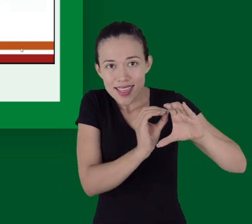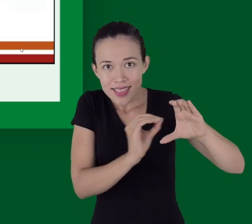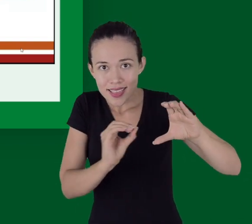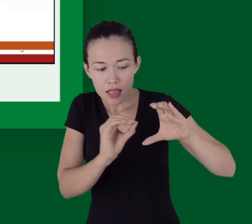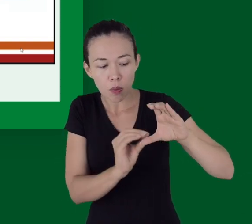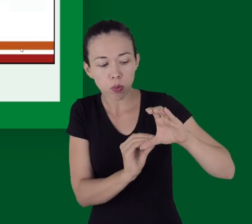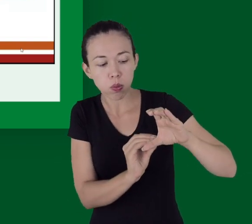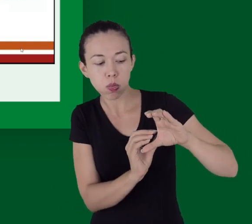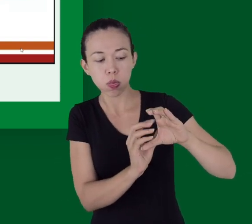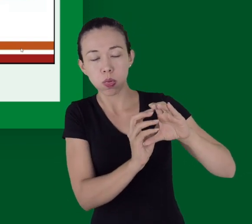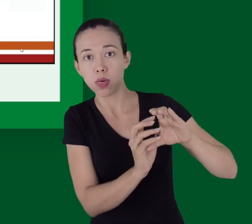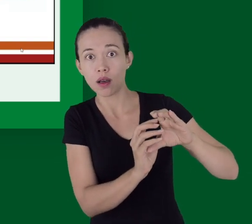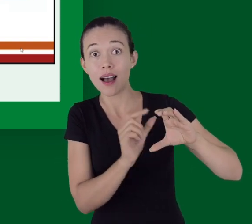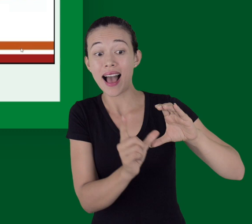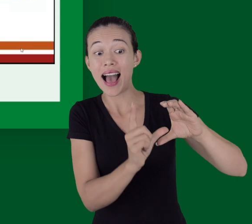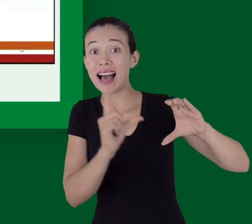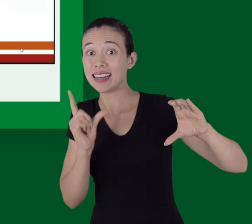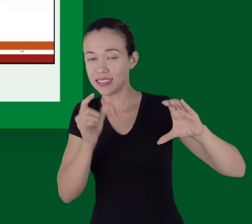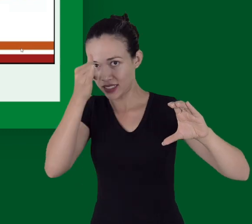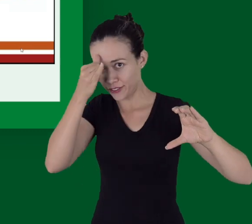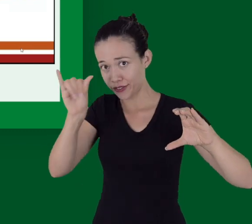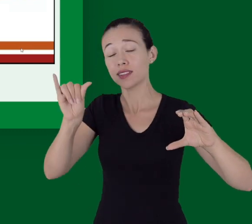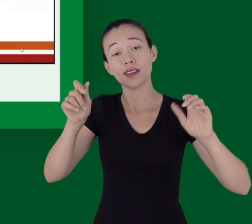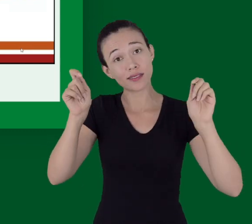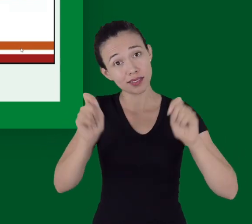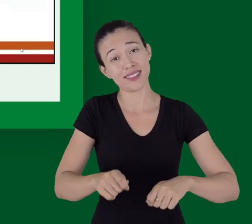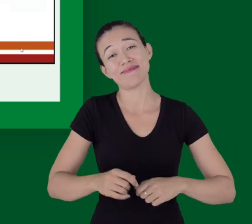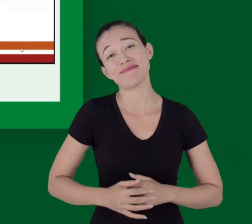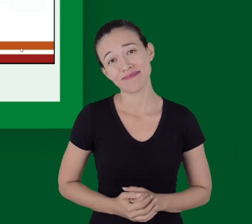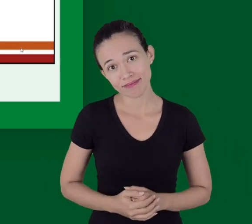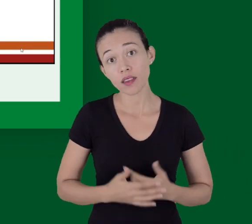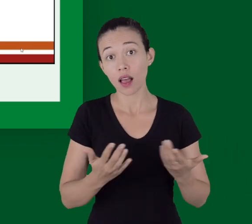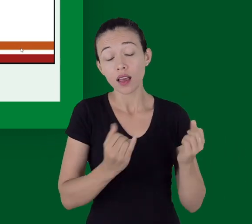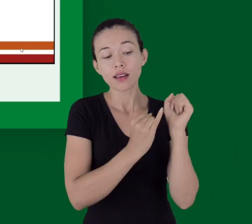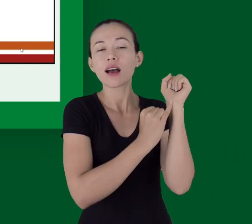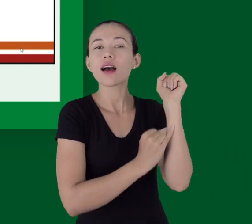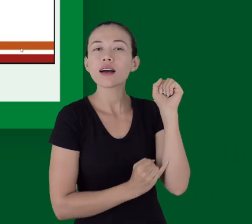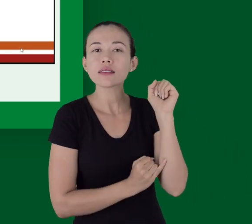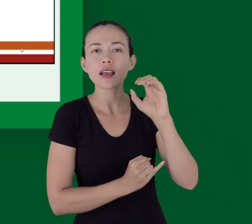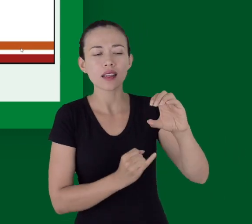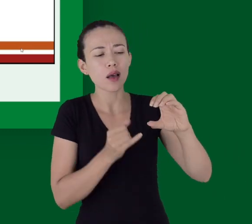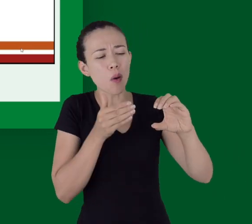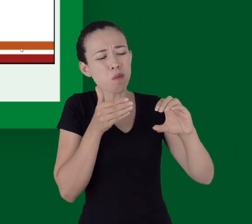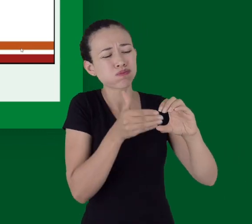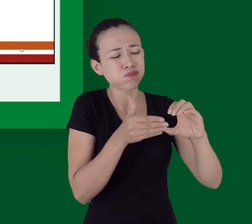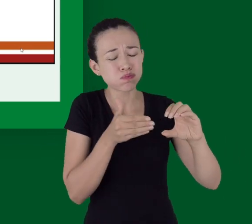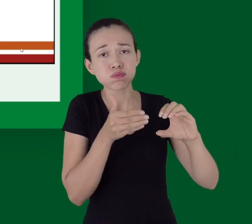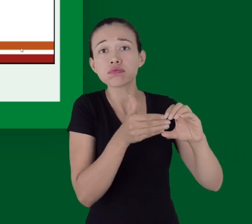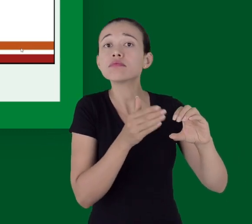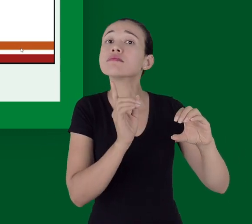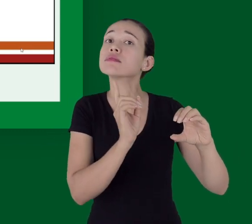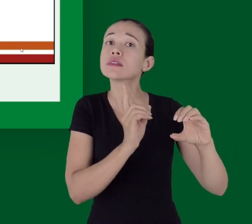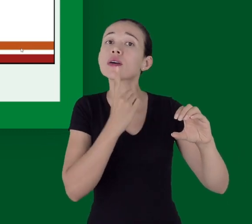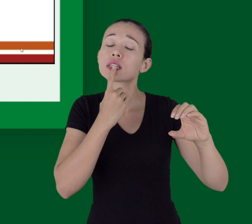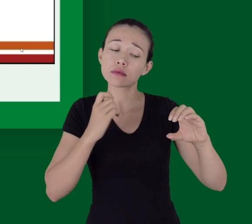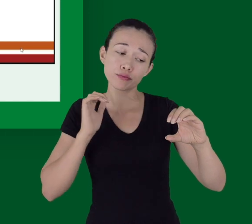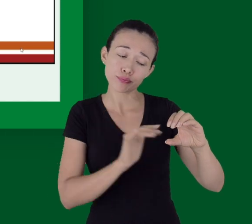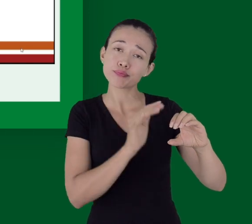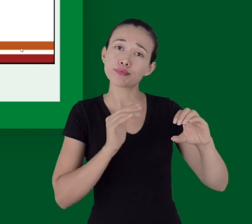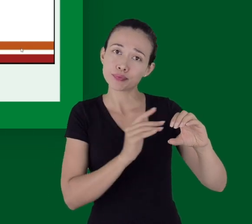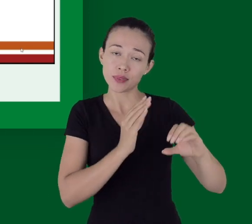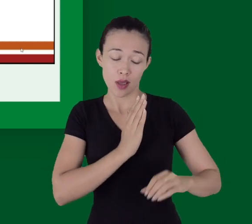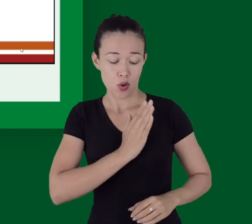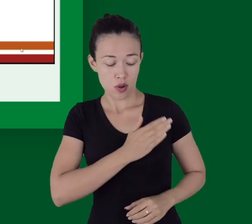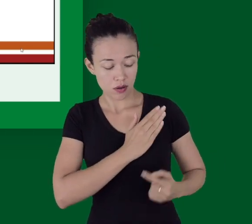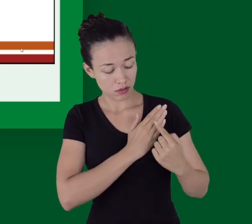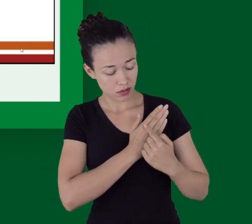tendência a fazer arritmia ali, foco de arritmia, tendência parada, né? E insuficiência cardíaca. Então, falando